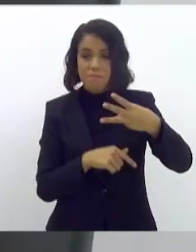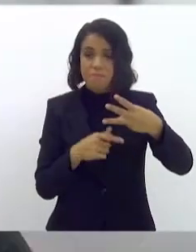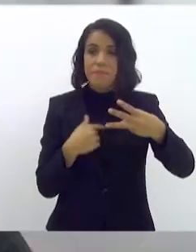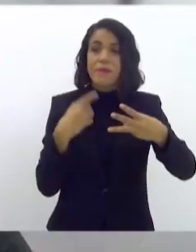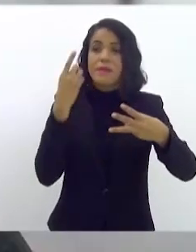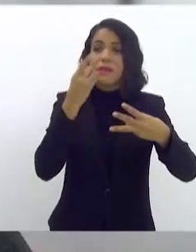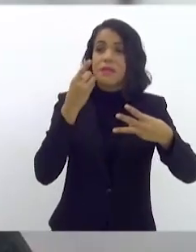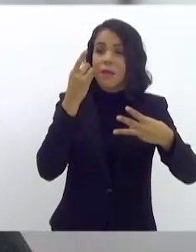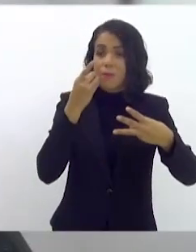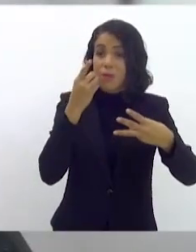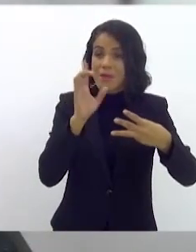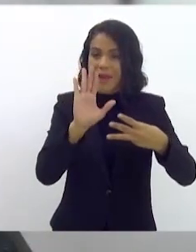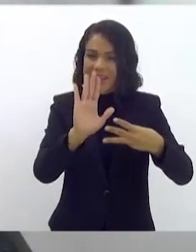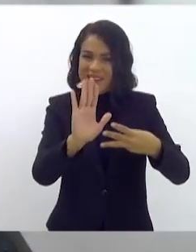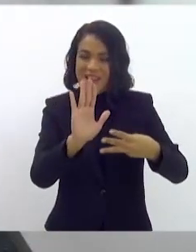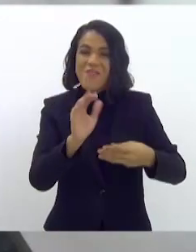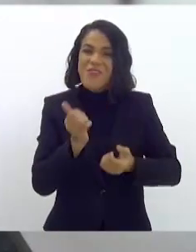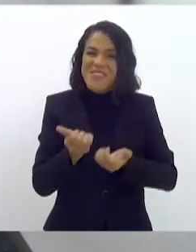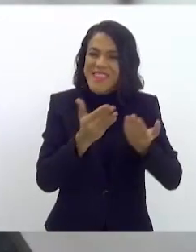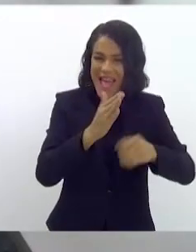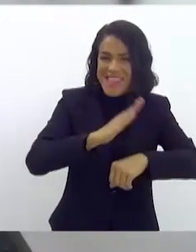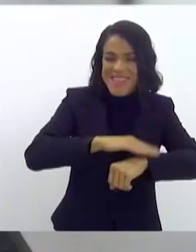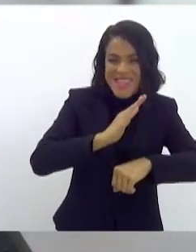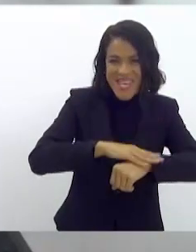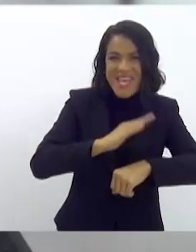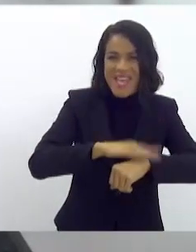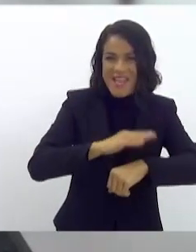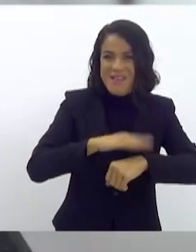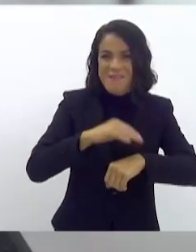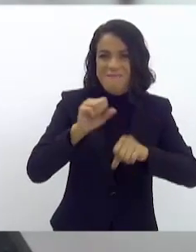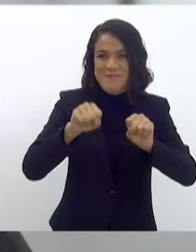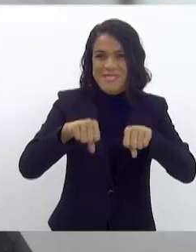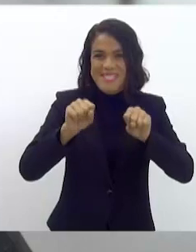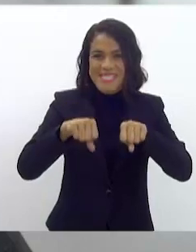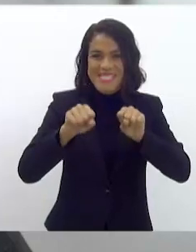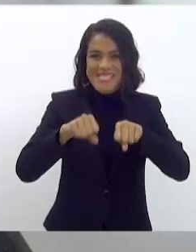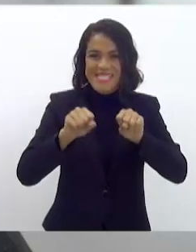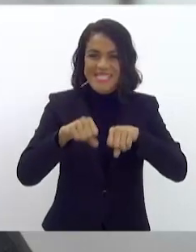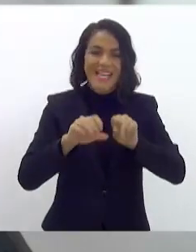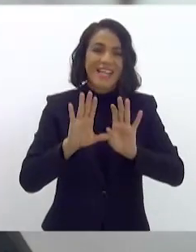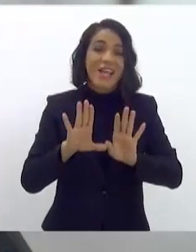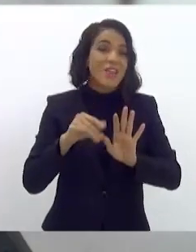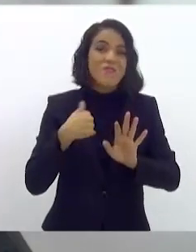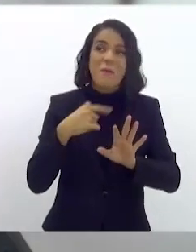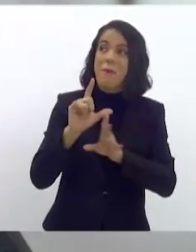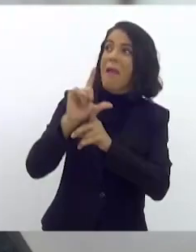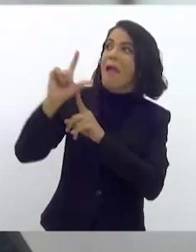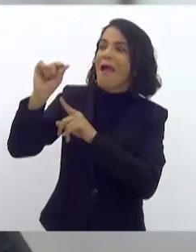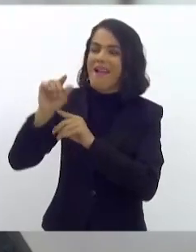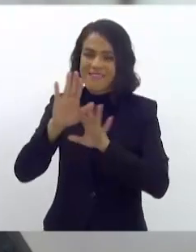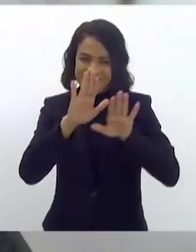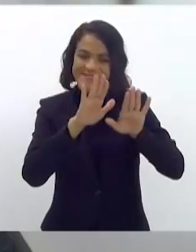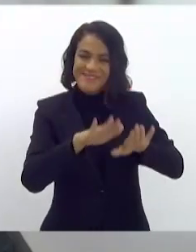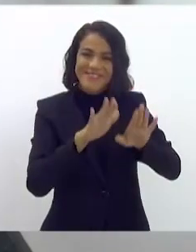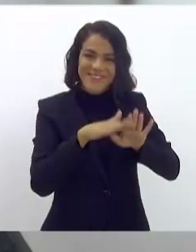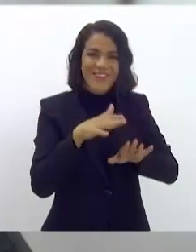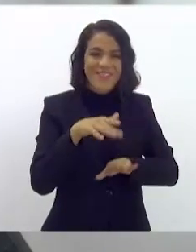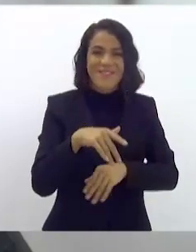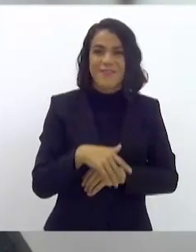deputada, vou lhe dar todo o tempo do mundo, deputada Dani, não vamos sair daqui sem ouvir plenamente.